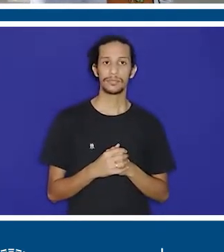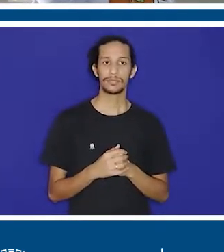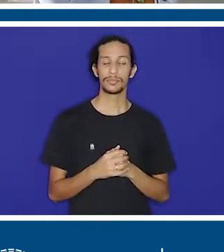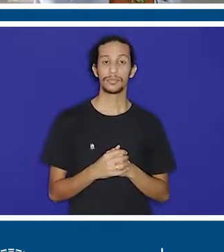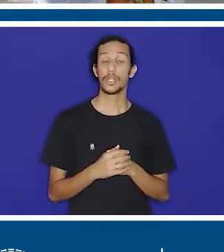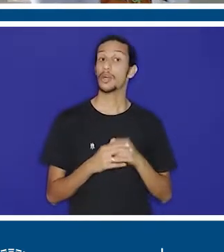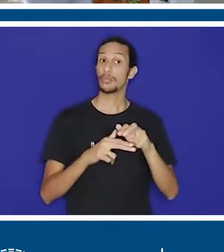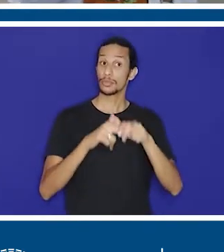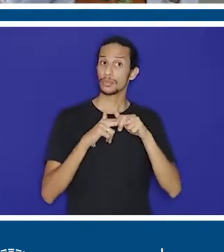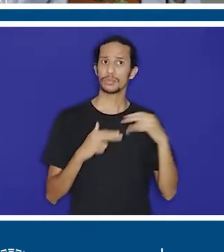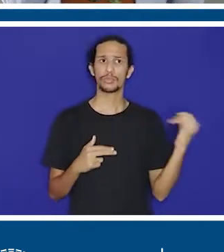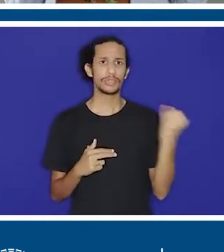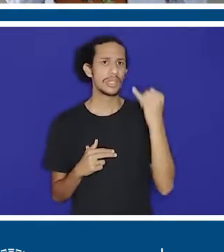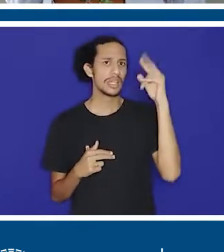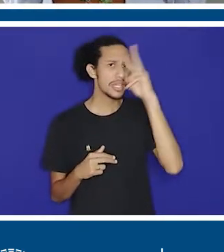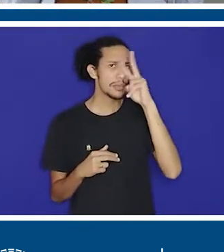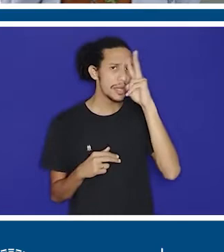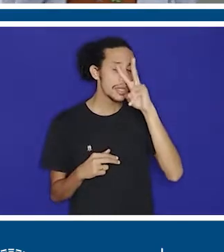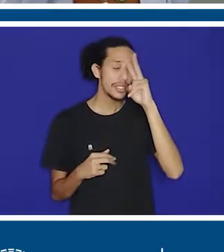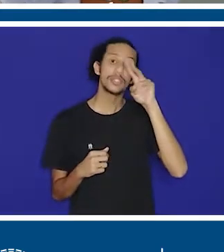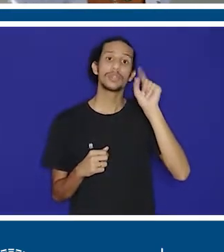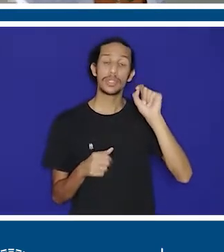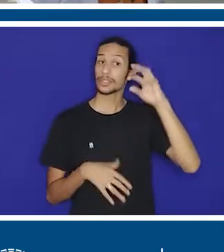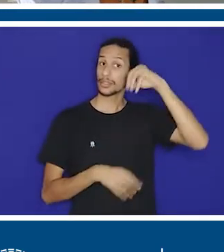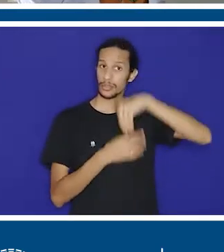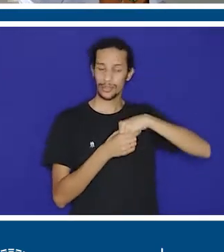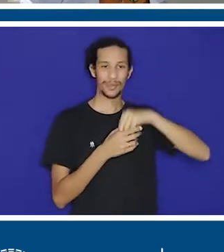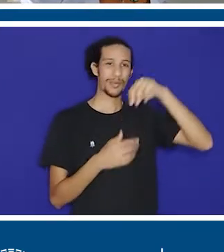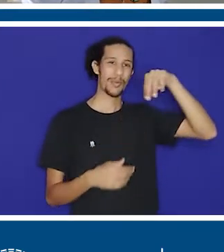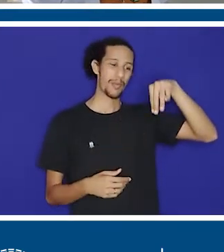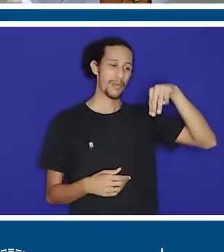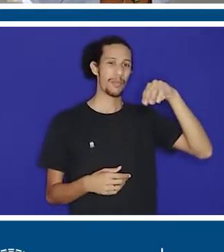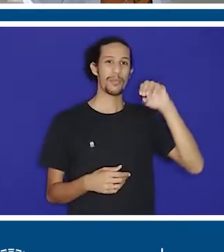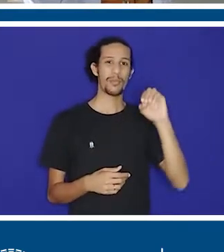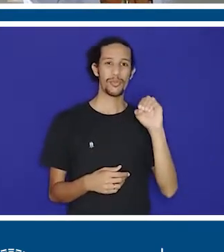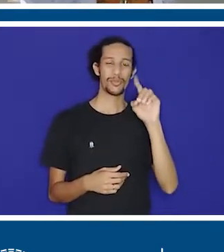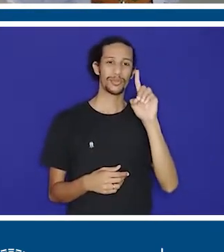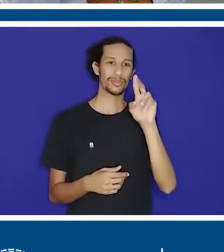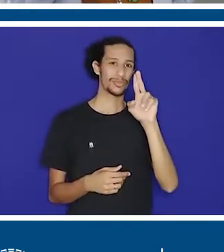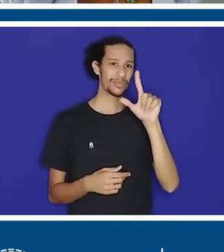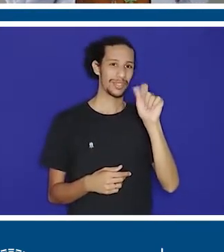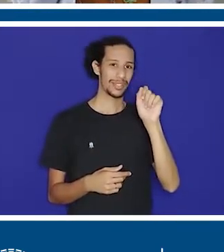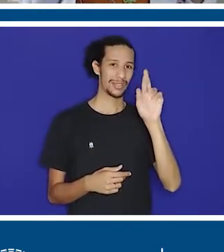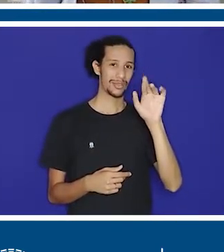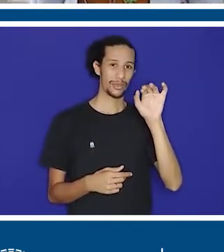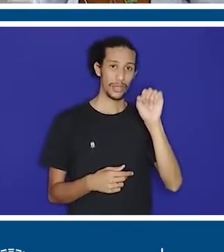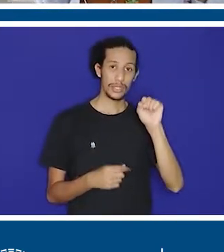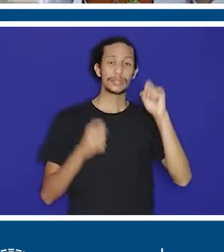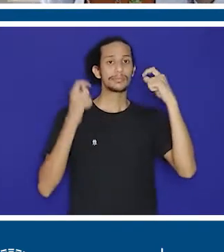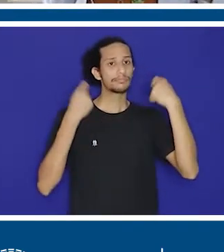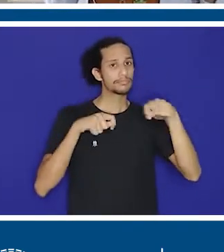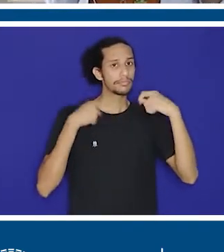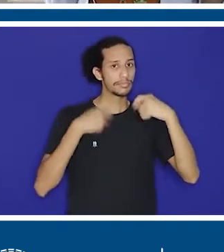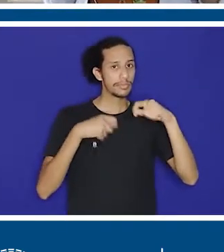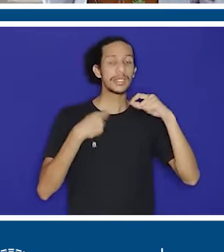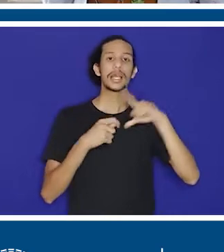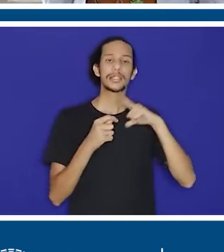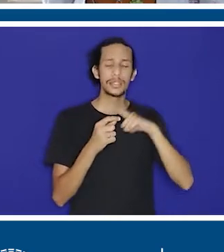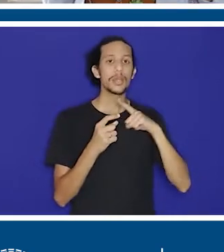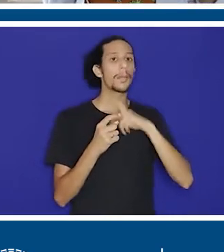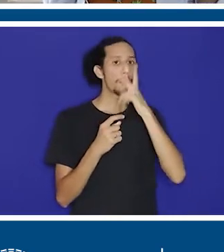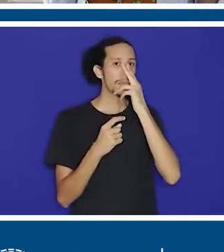Lembrando que necessariamente nos moduladores do comportamento eu preciso ter um